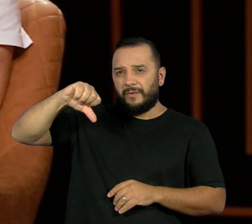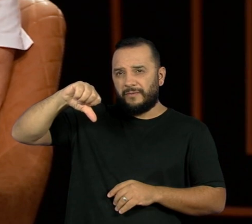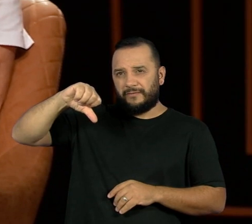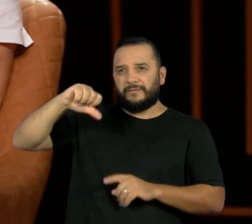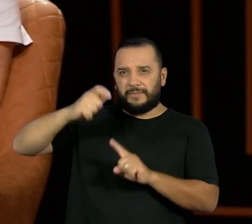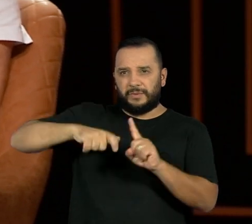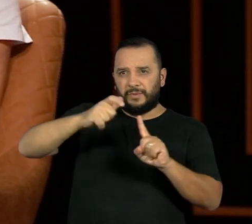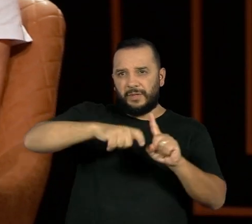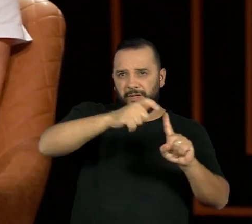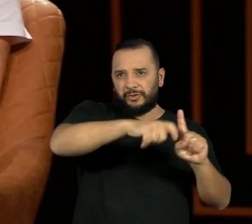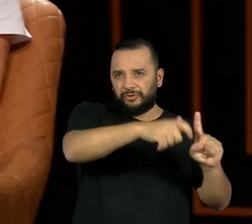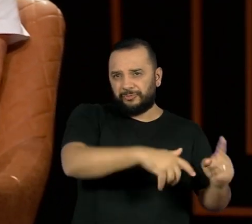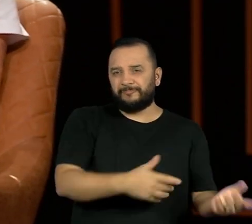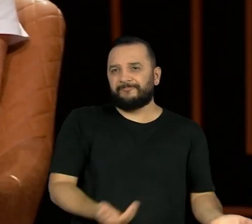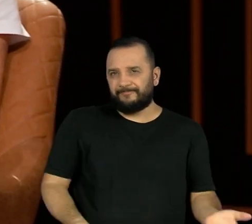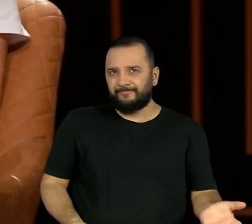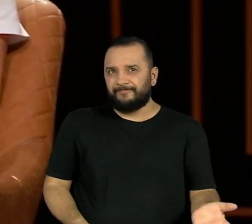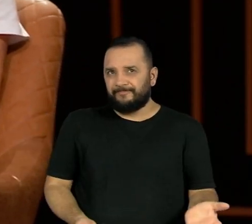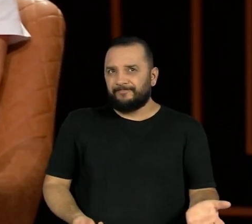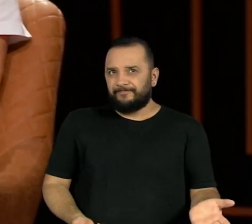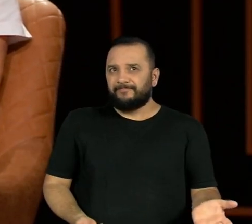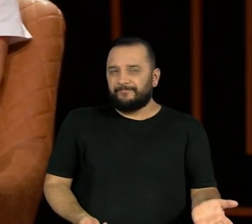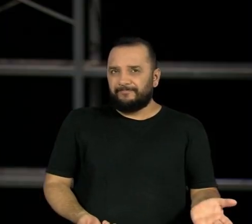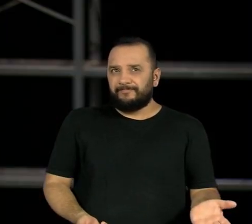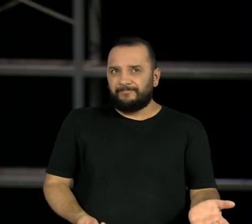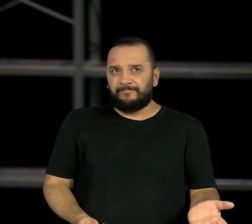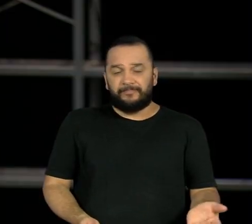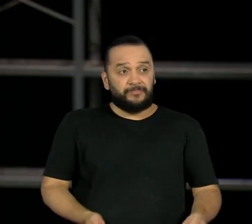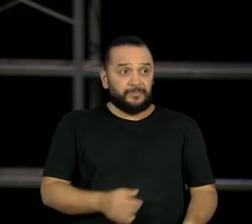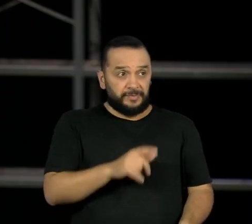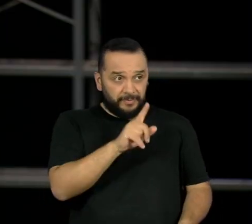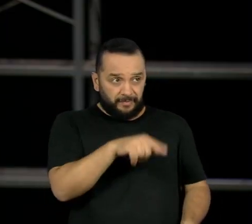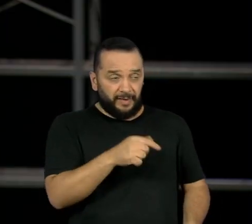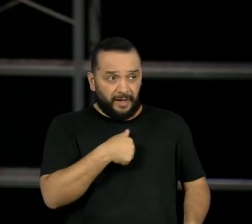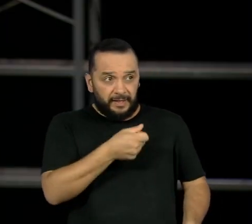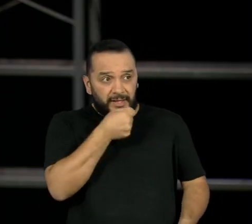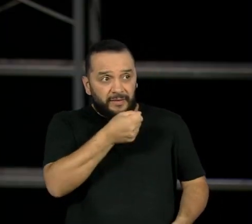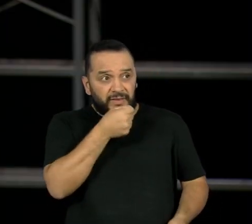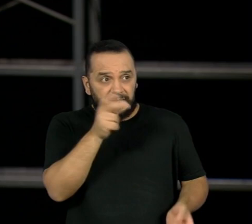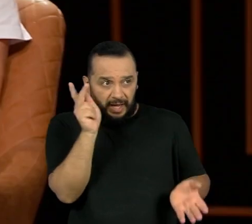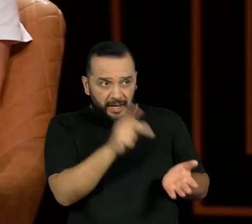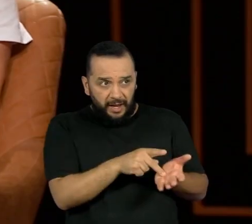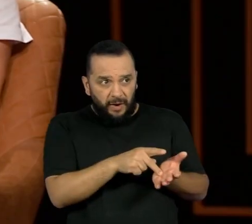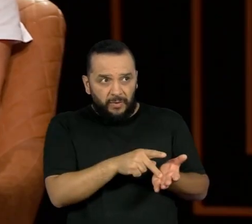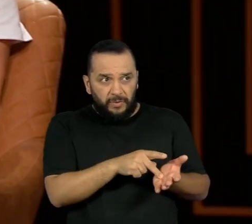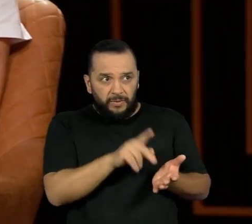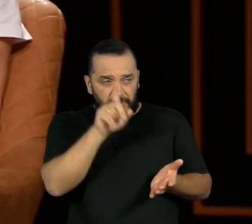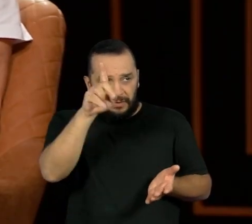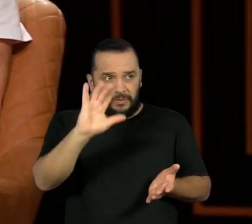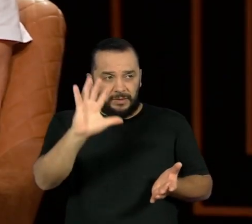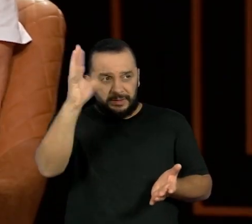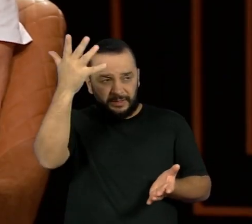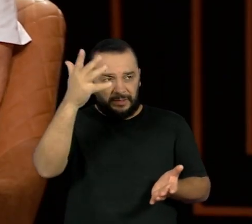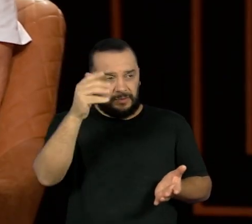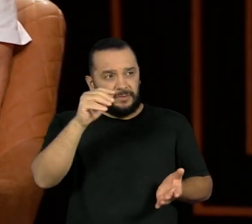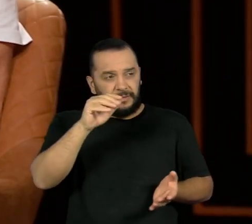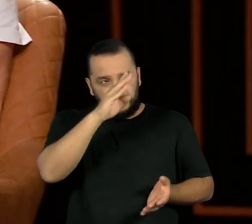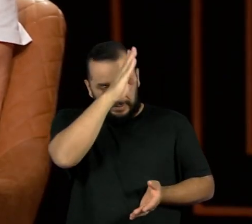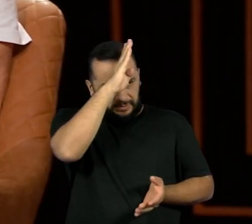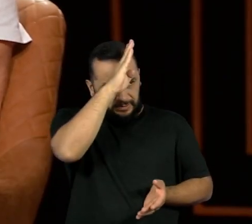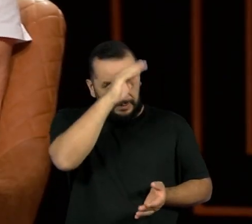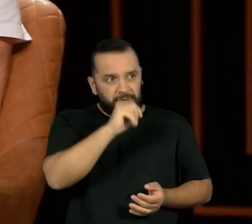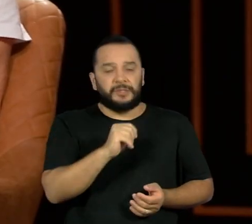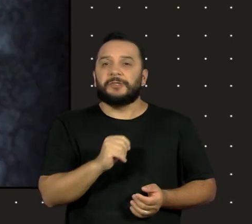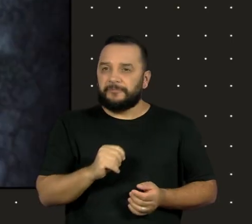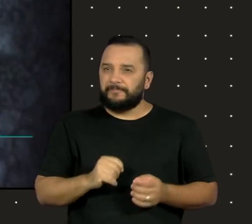Um mais do que o outro. Baseado em entrevistas reais, né? tudo baseado. Tanto que a Heather Raffo, a